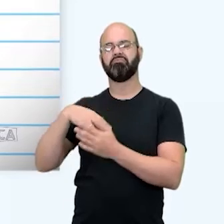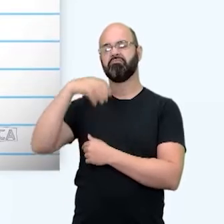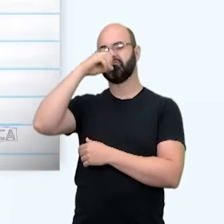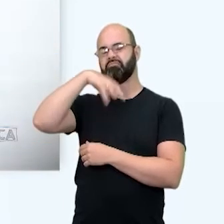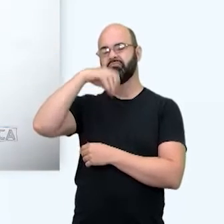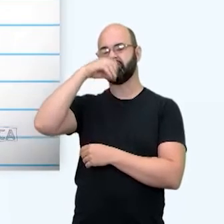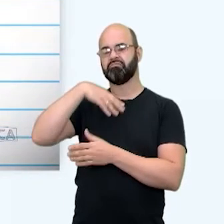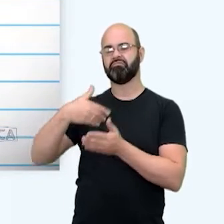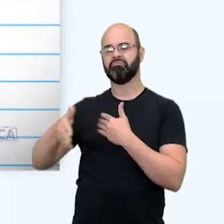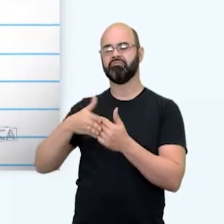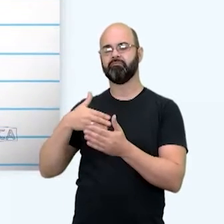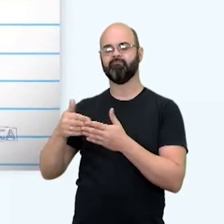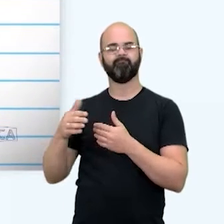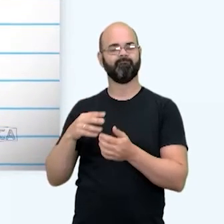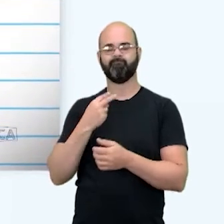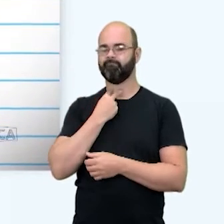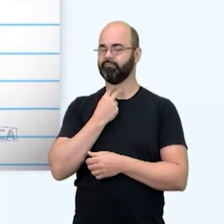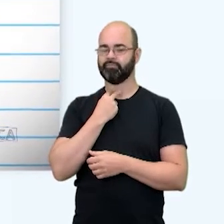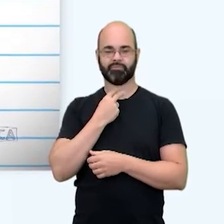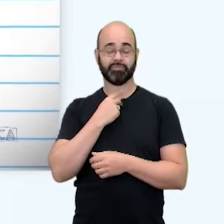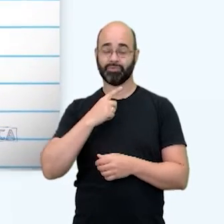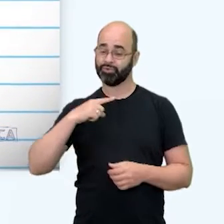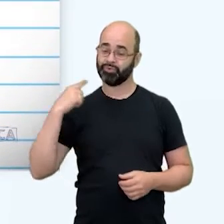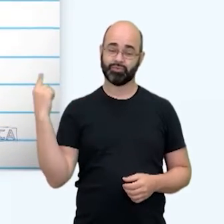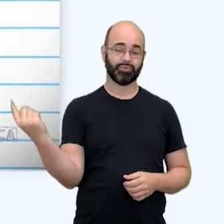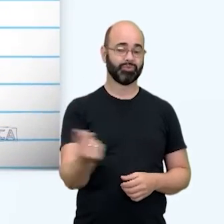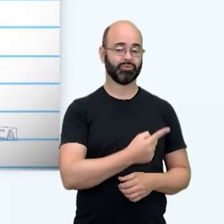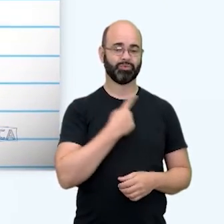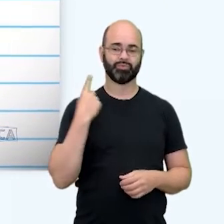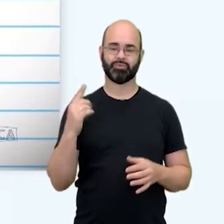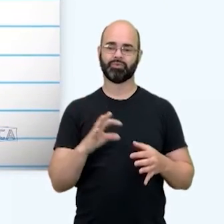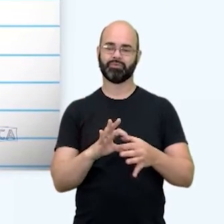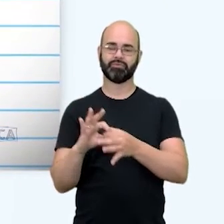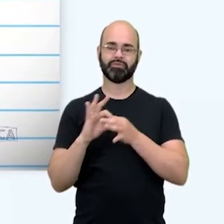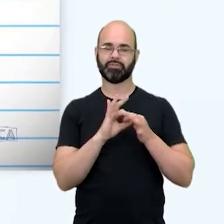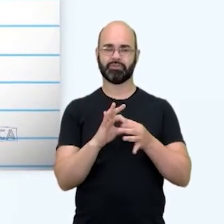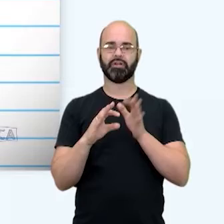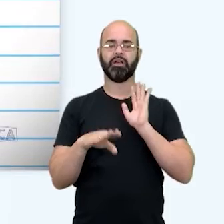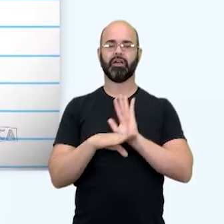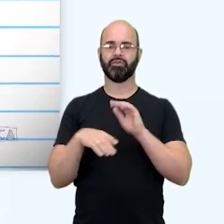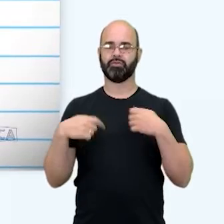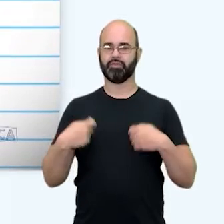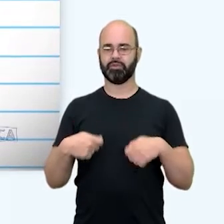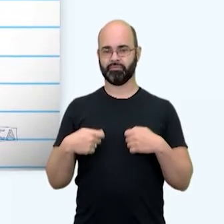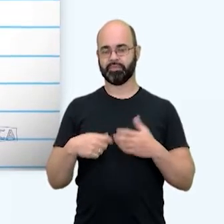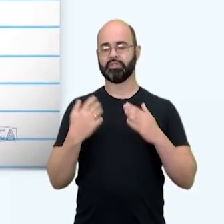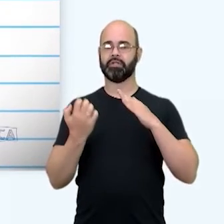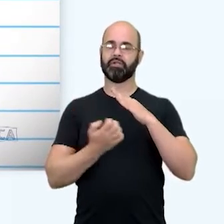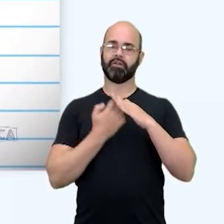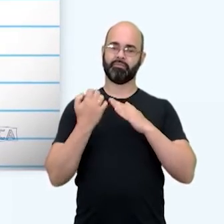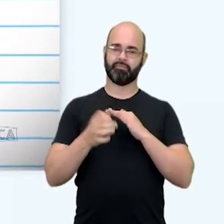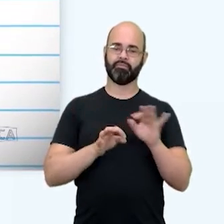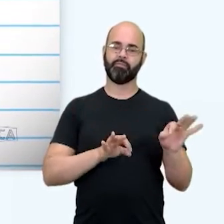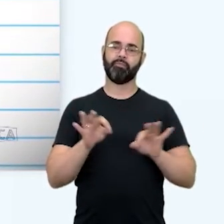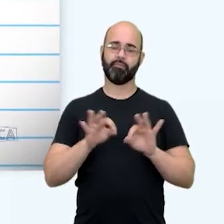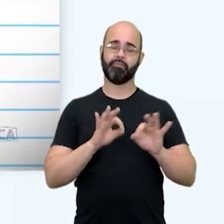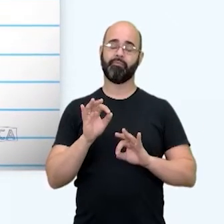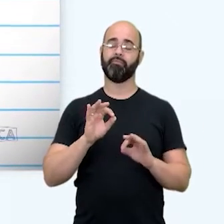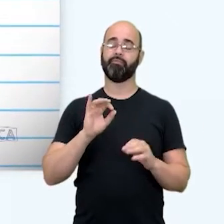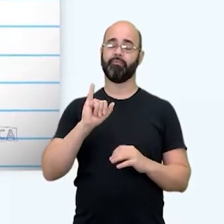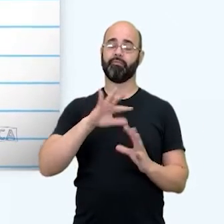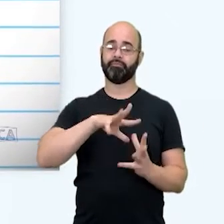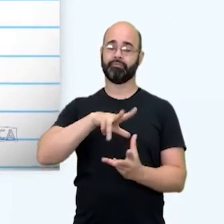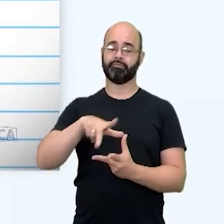Portanto, são necessárias intensa articulação e cooperação. Isso inclui, além dos estados nacionais, empresas, organizações internacionais,